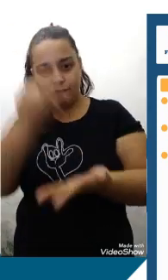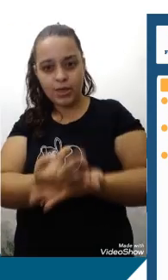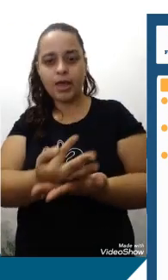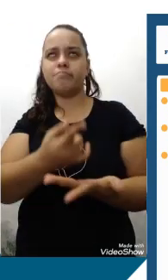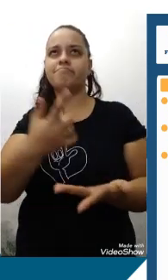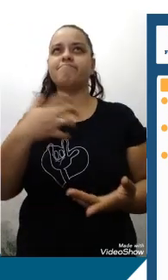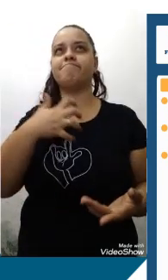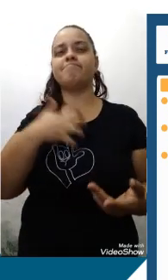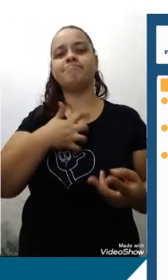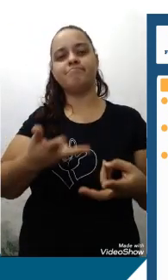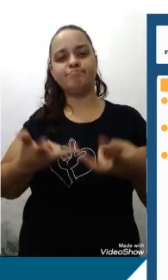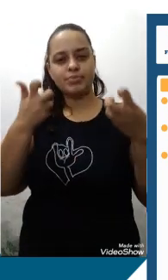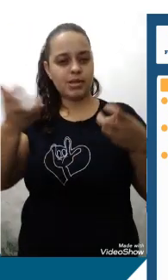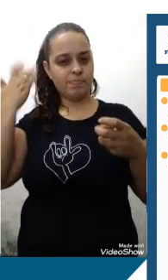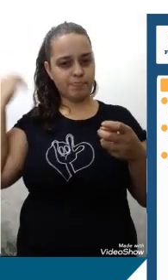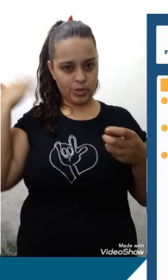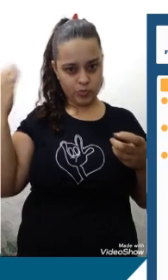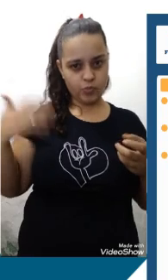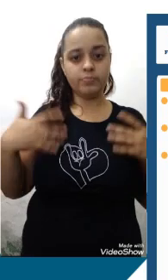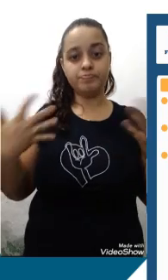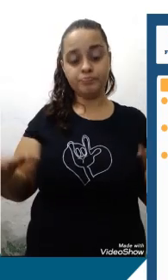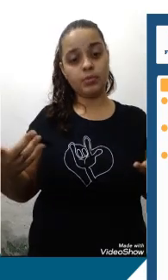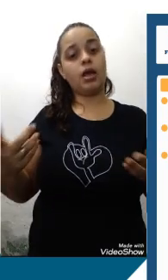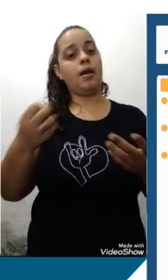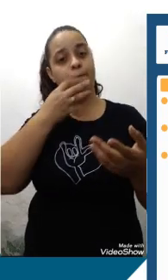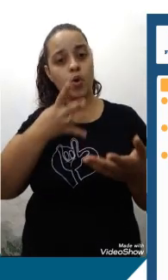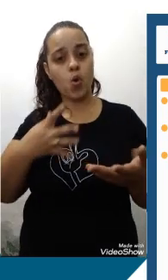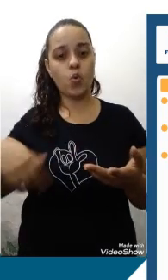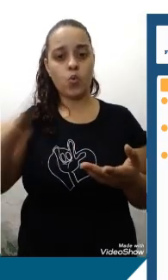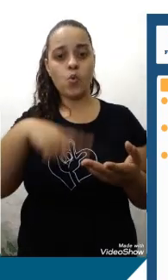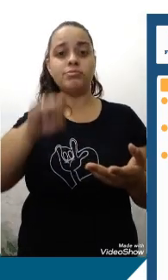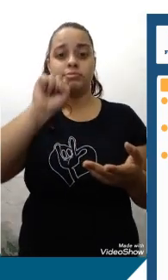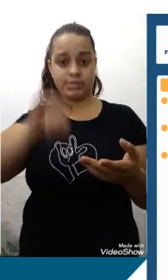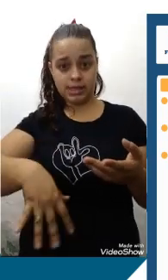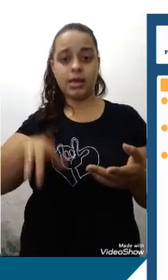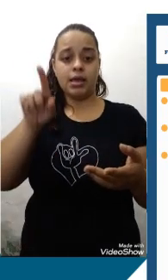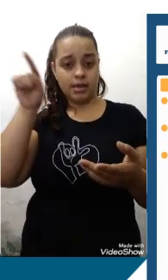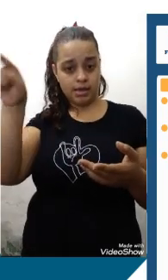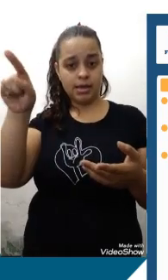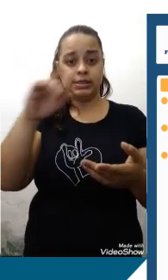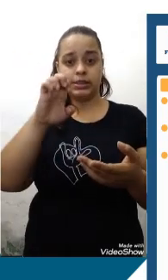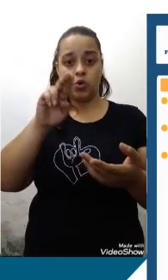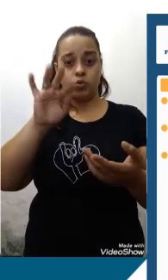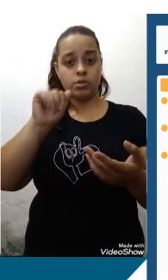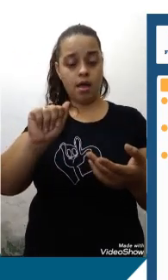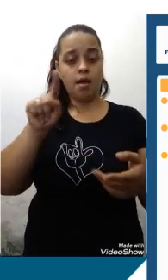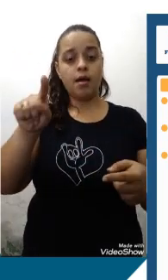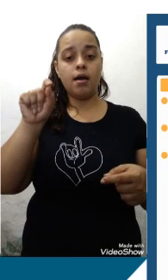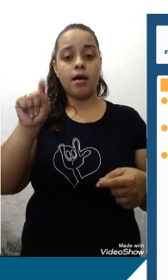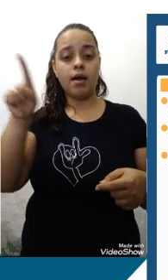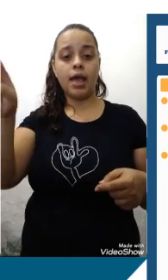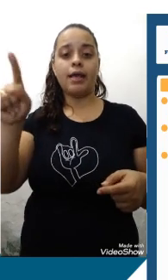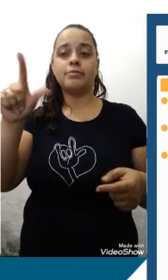começa a fazer um pouco mais de sentido no período. A gente pode marcar então, sim, que a conquista de Ceuta ela vai